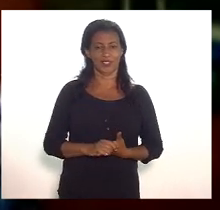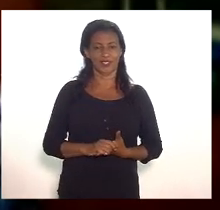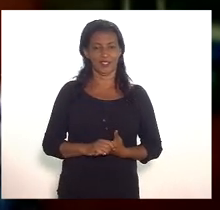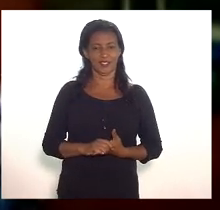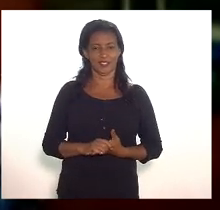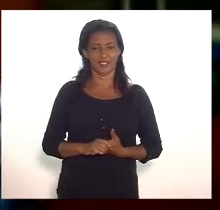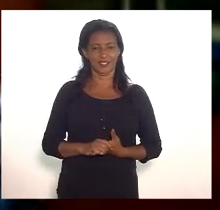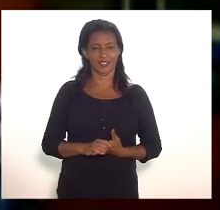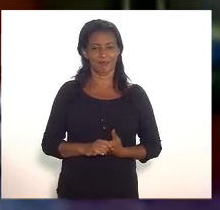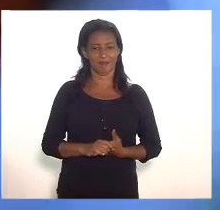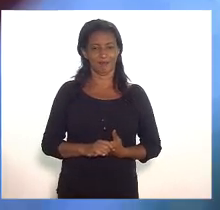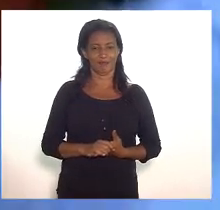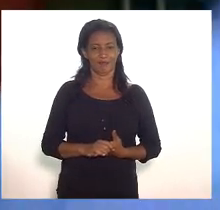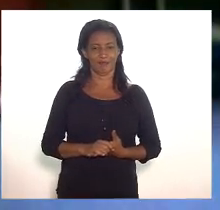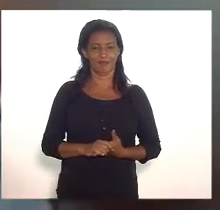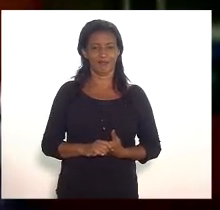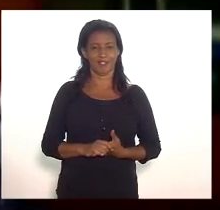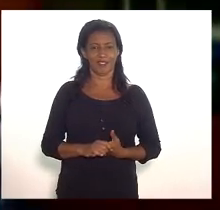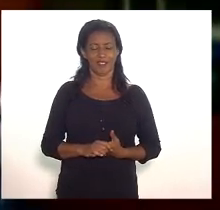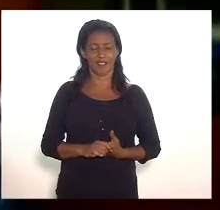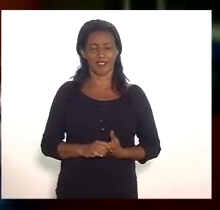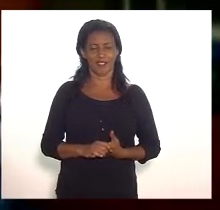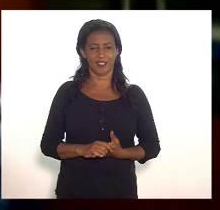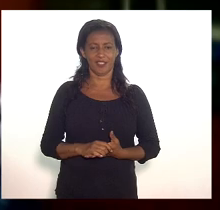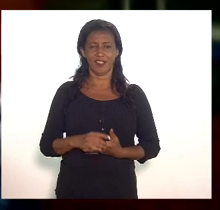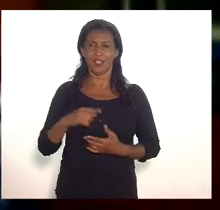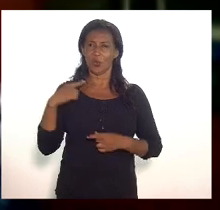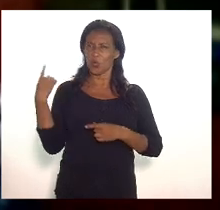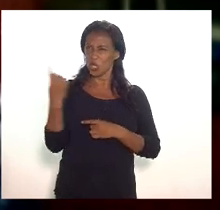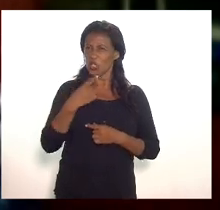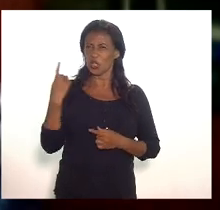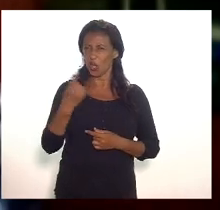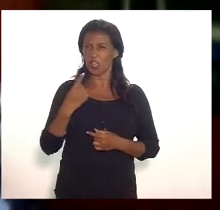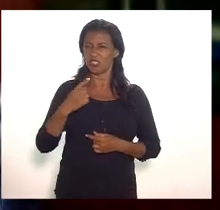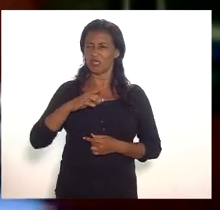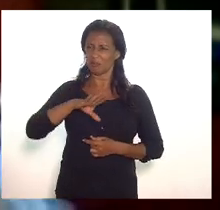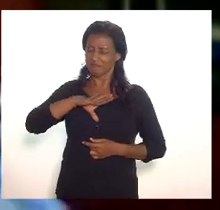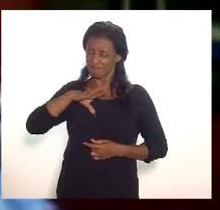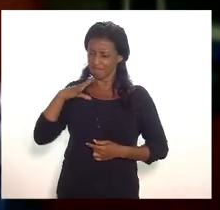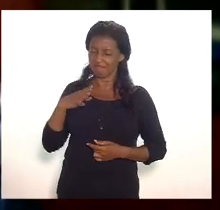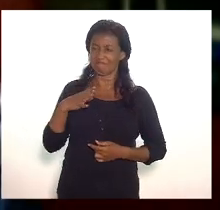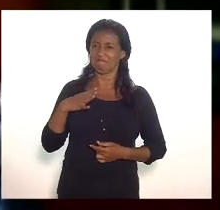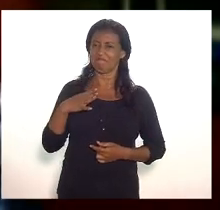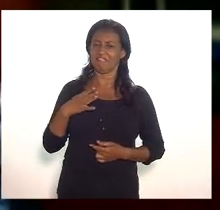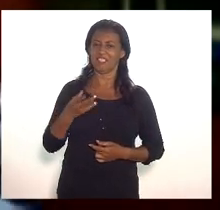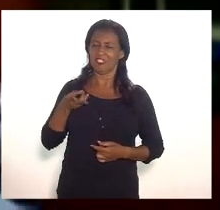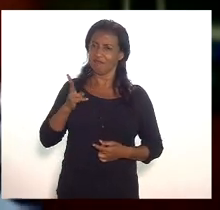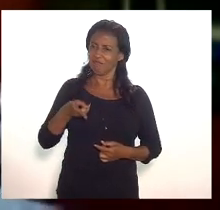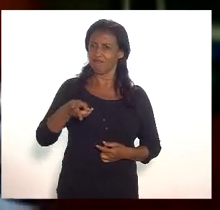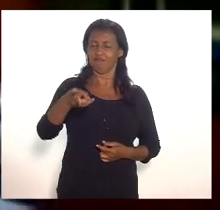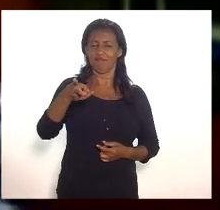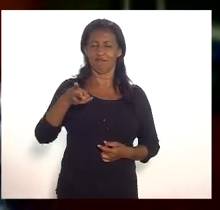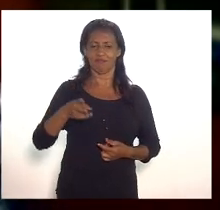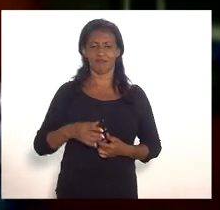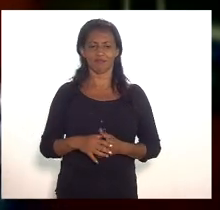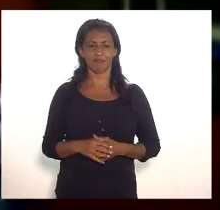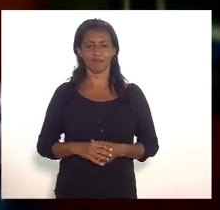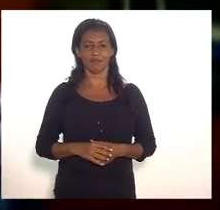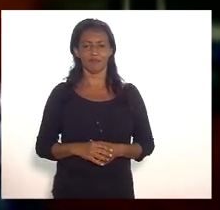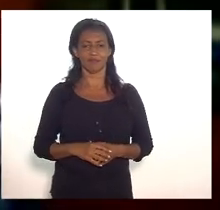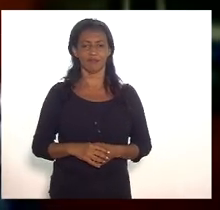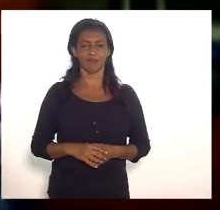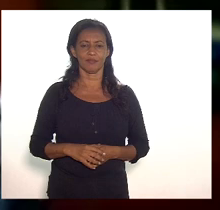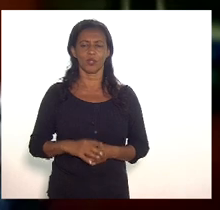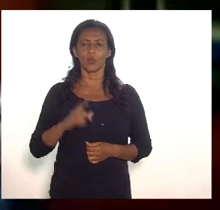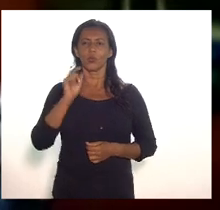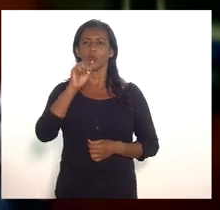Essa que é o que a gente deve perseguir aí e ir em frente. Né? Bom, o